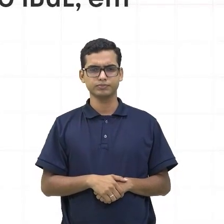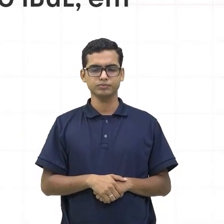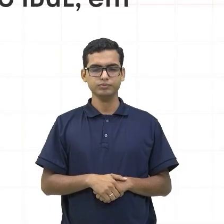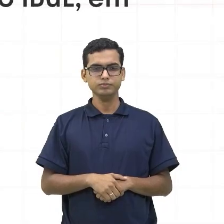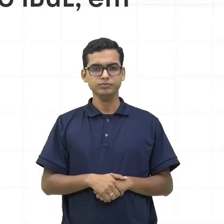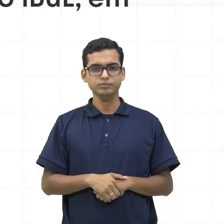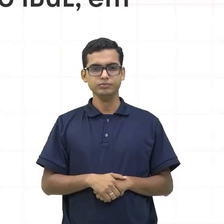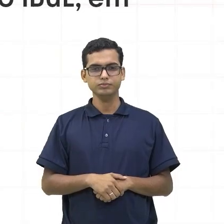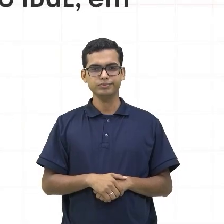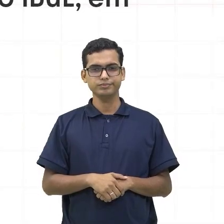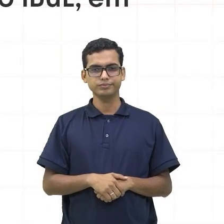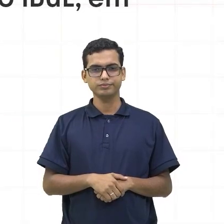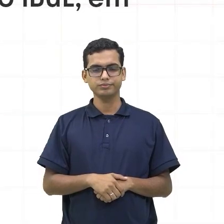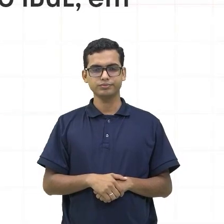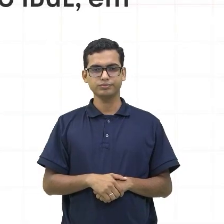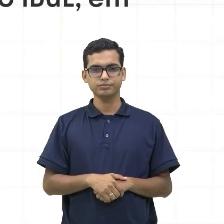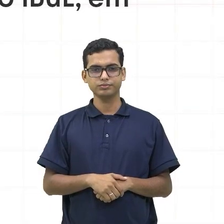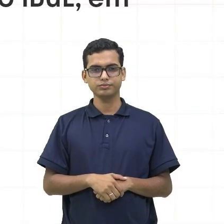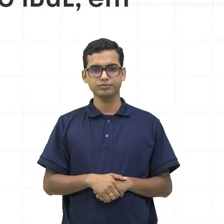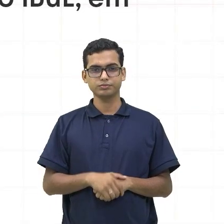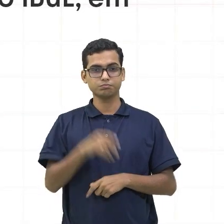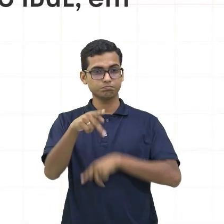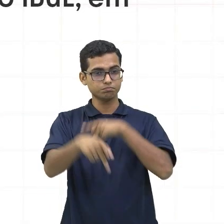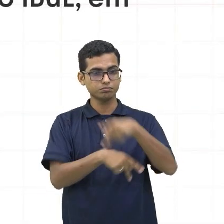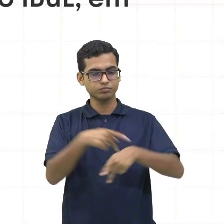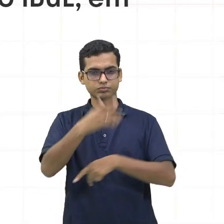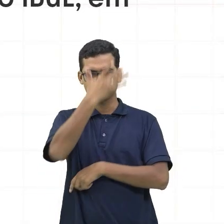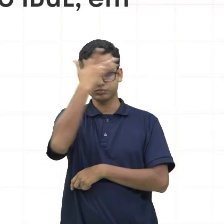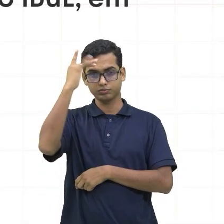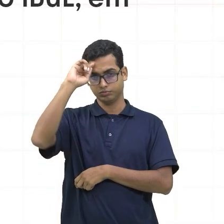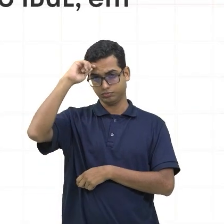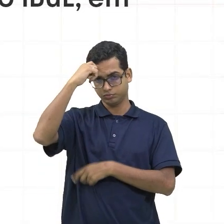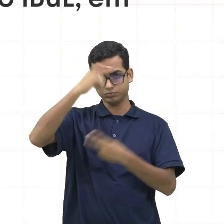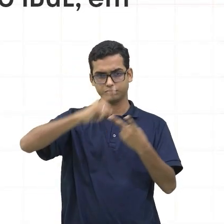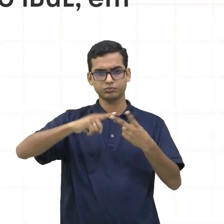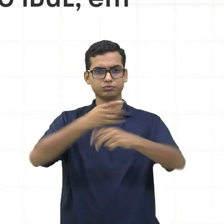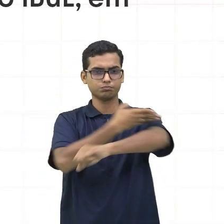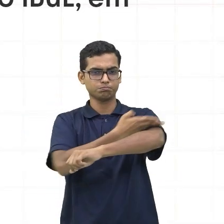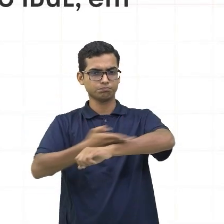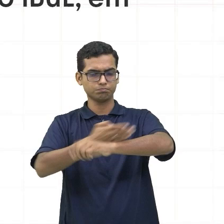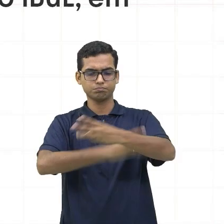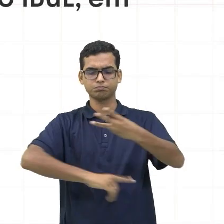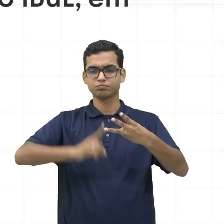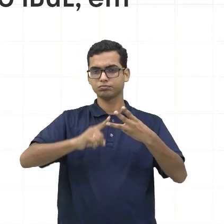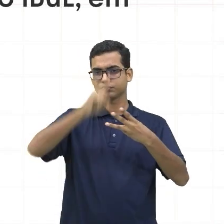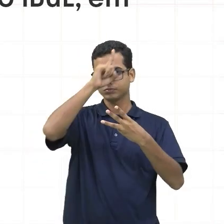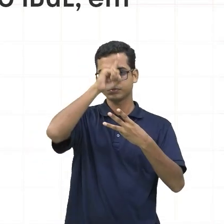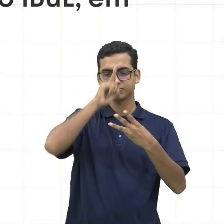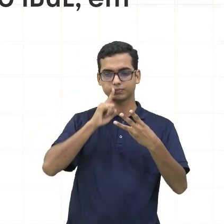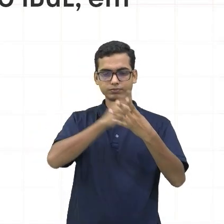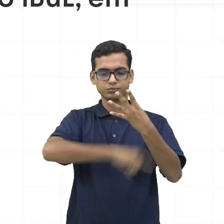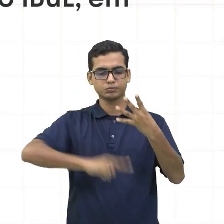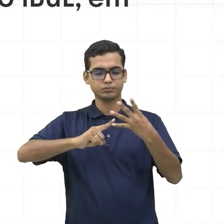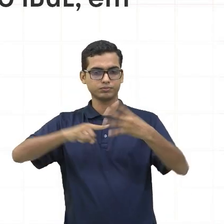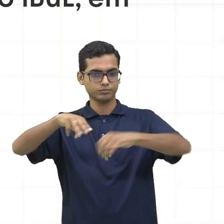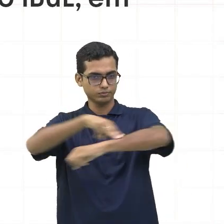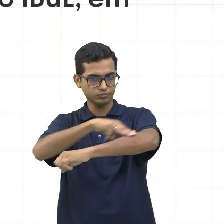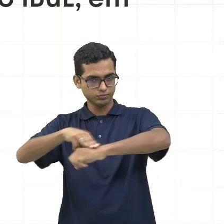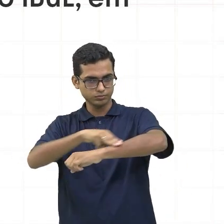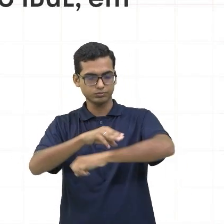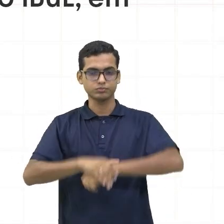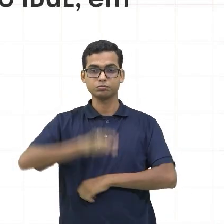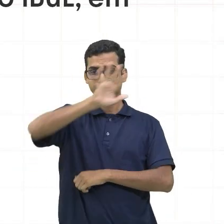né, também a população de brancos, pretos, amarelos e pardos. No Amazonas, em relação